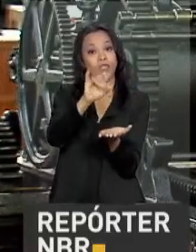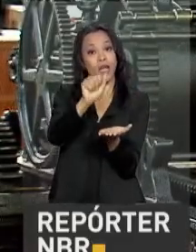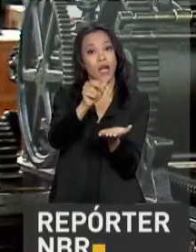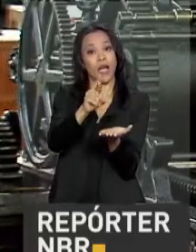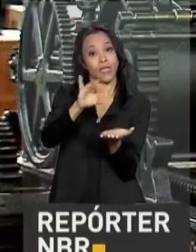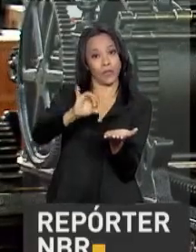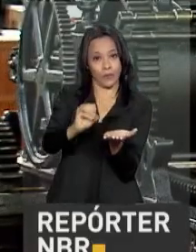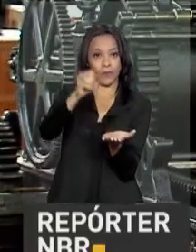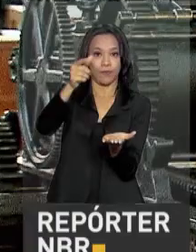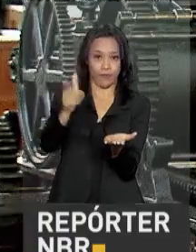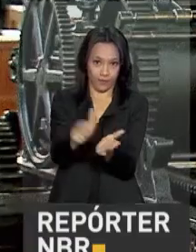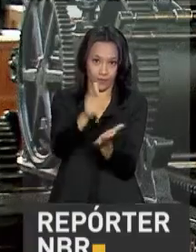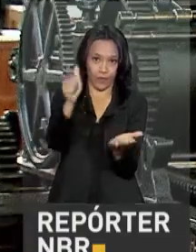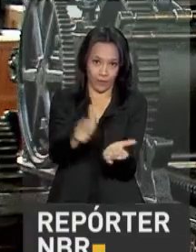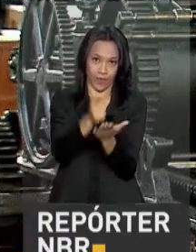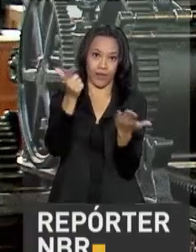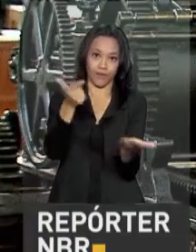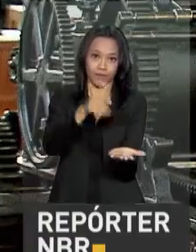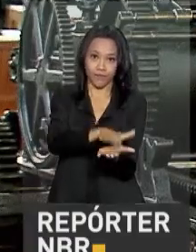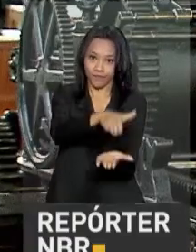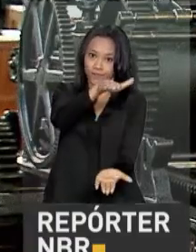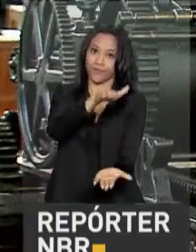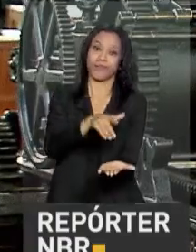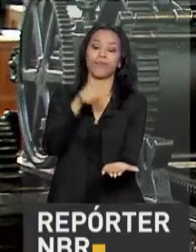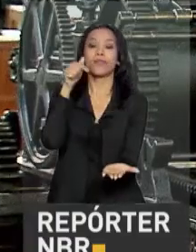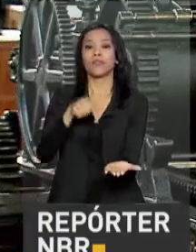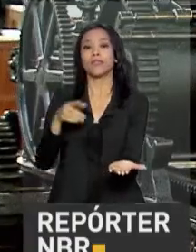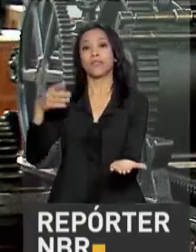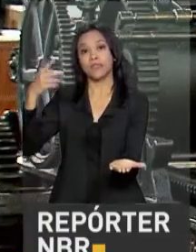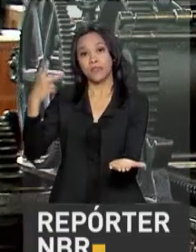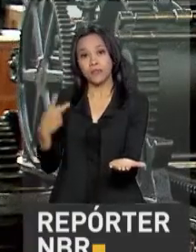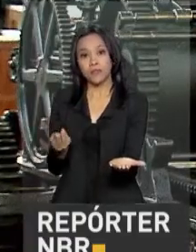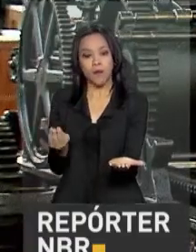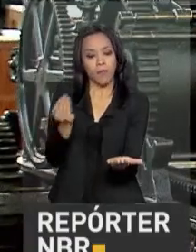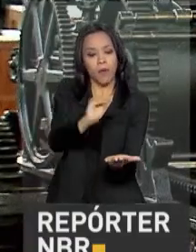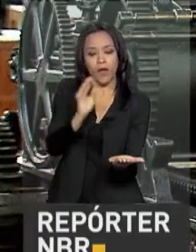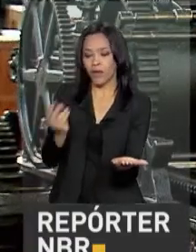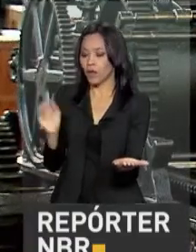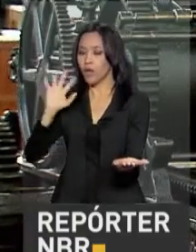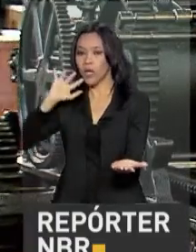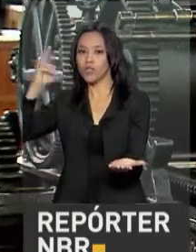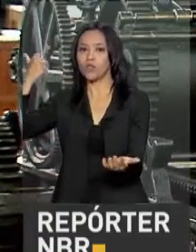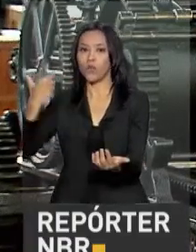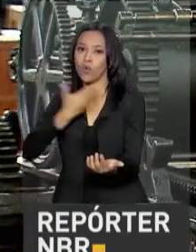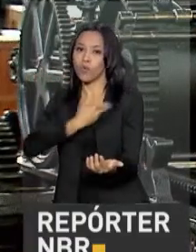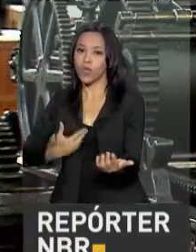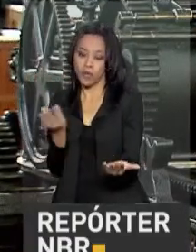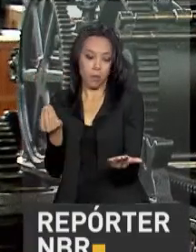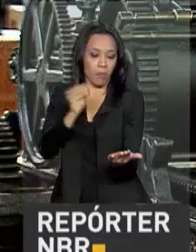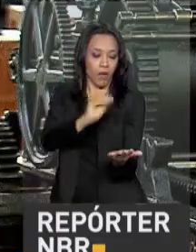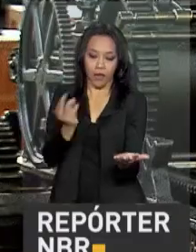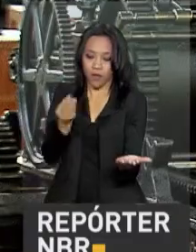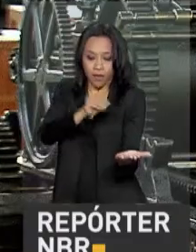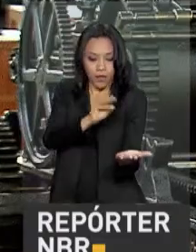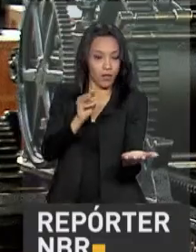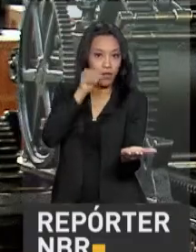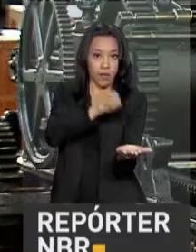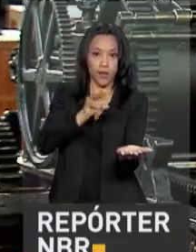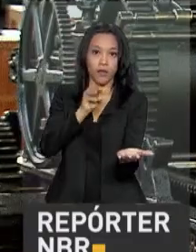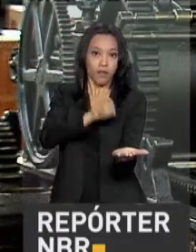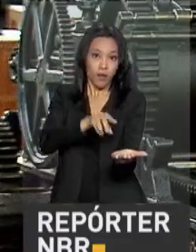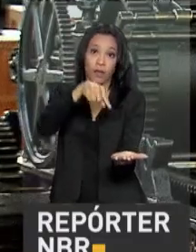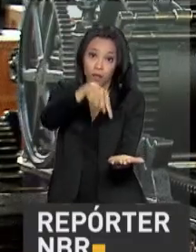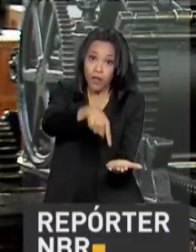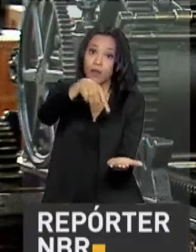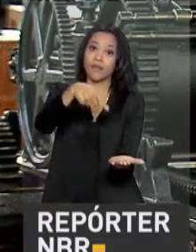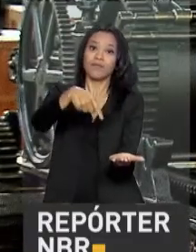nobre. A publicação de um ato em suas páginas, ela ratifica aquele ato como um ato com fé